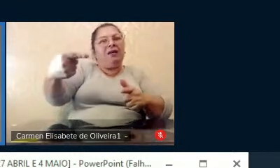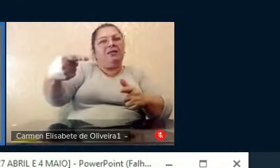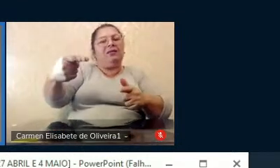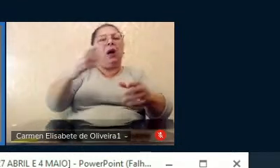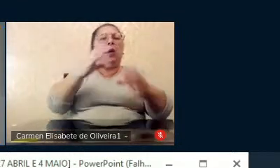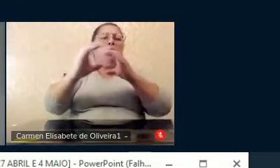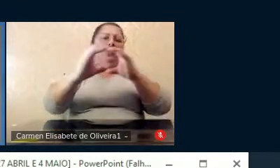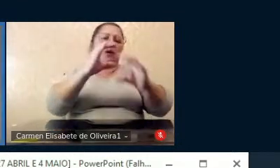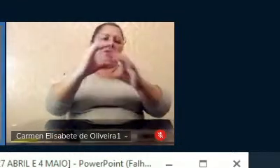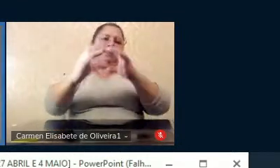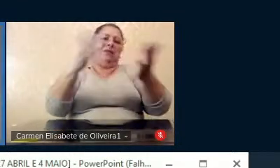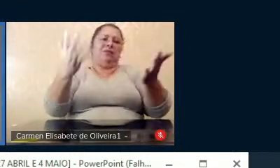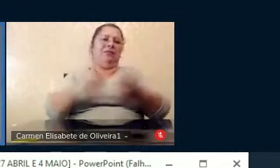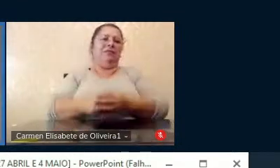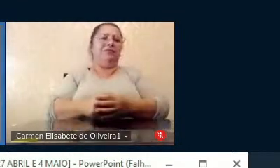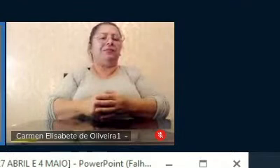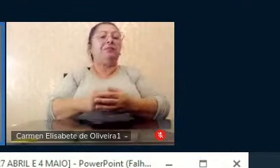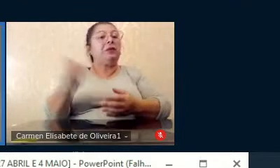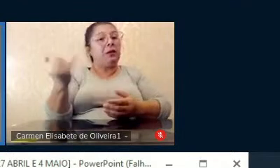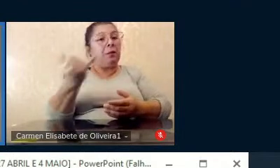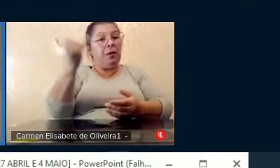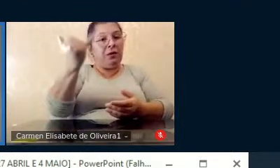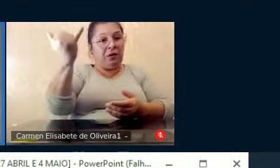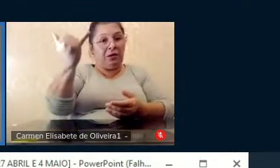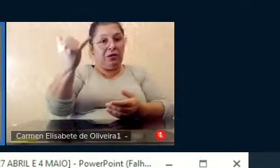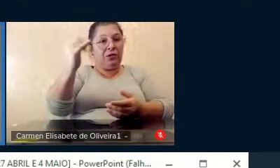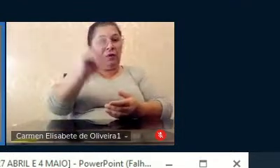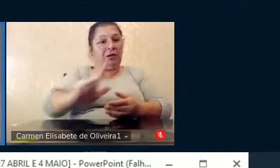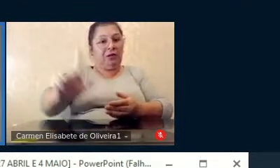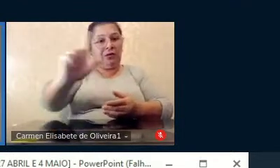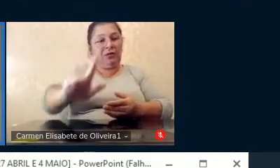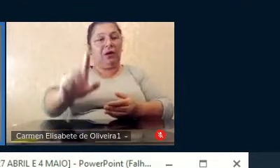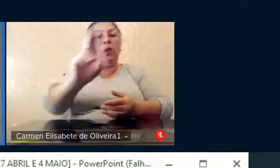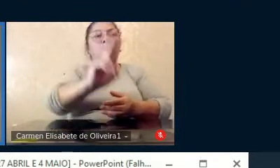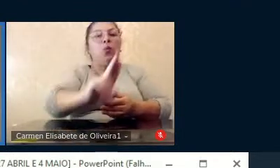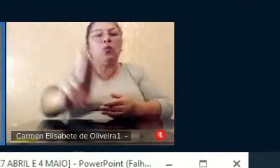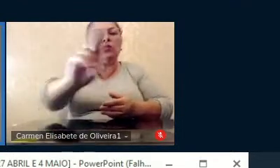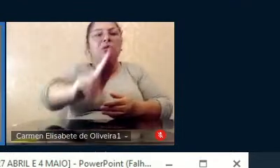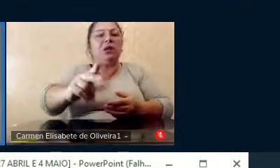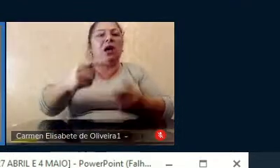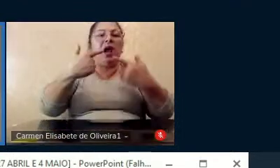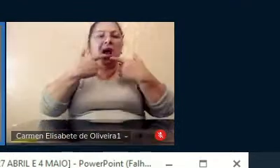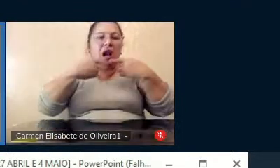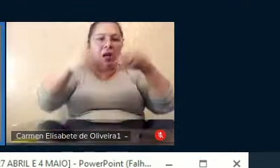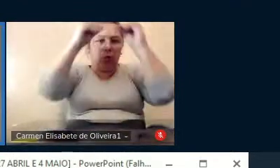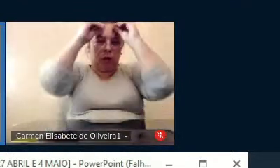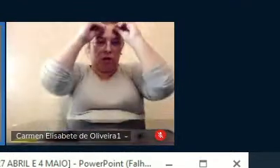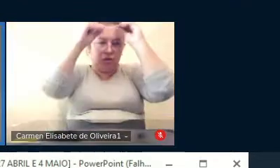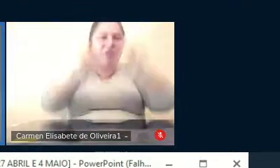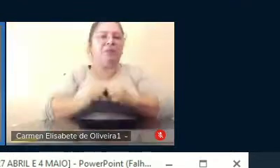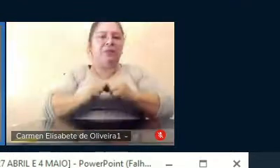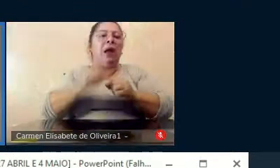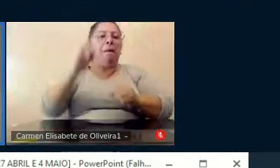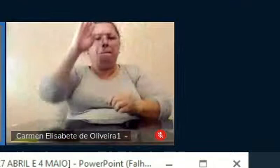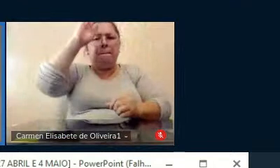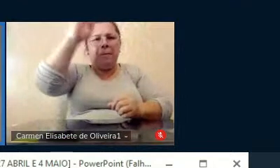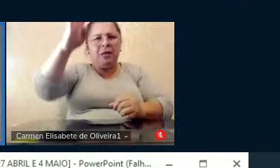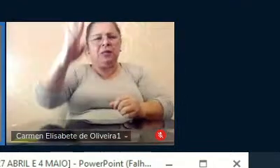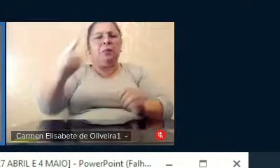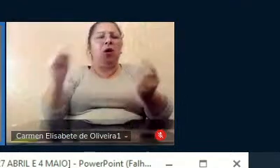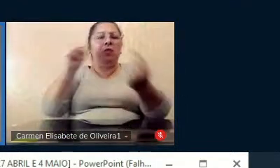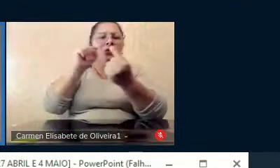comunicar. O importante na literatura é o uso da linguagem, com o principal objetivo de